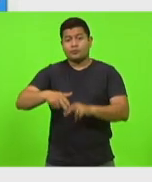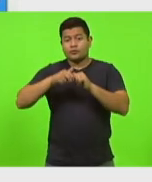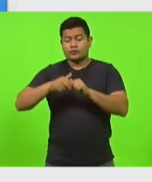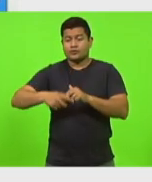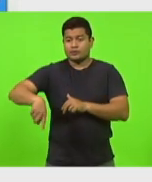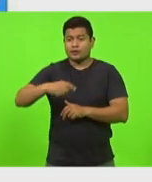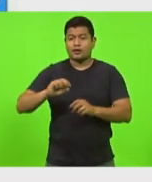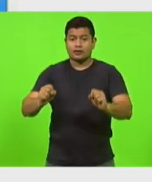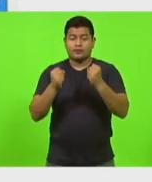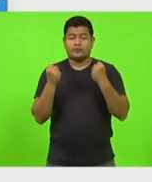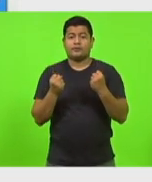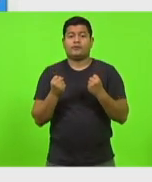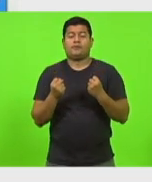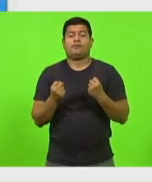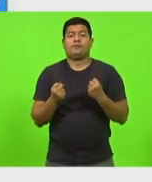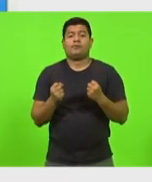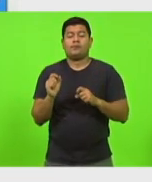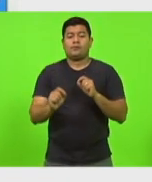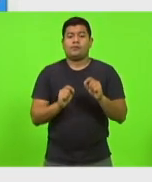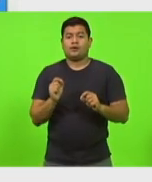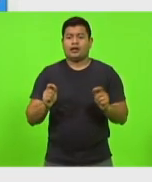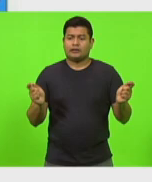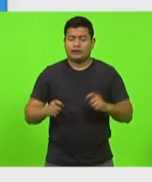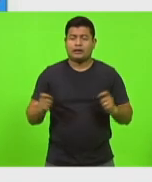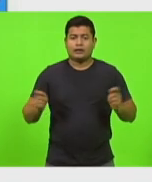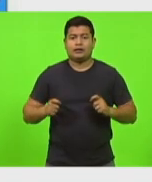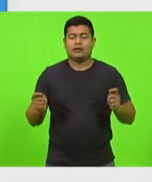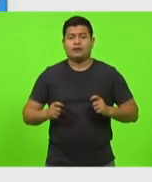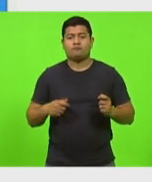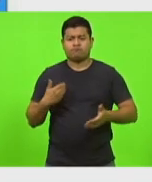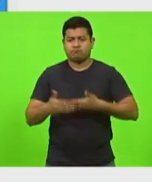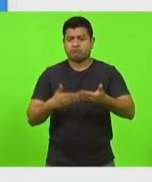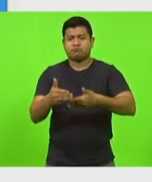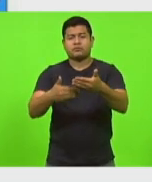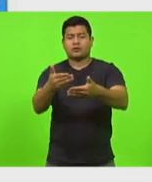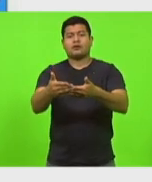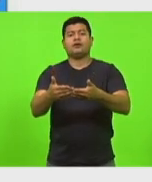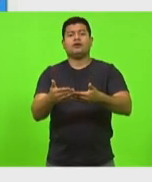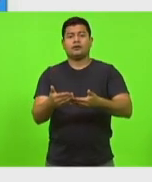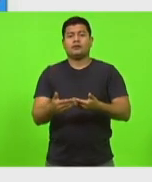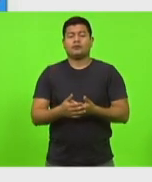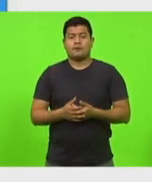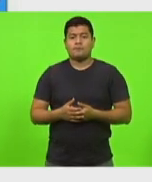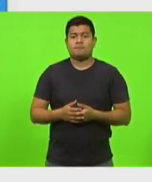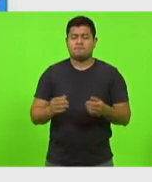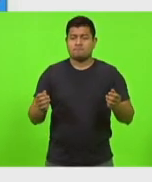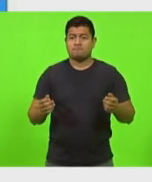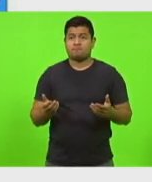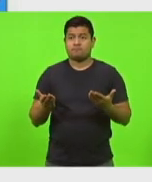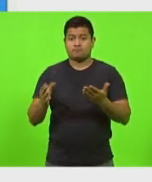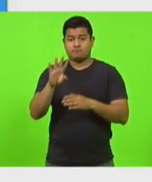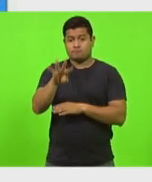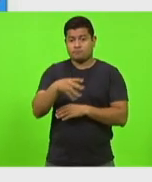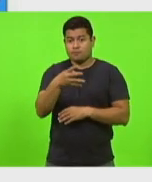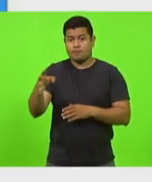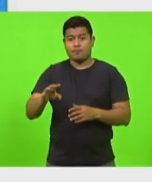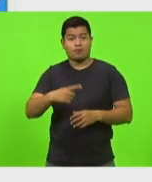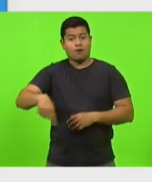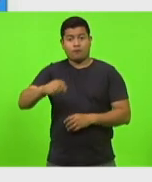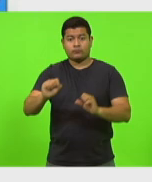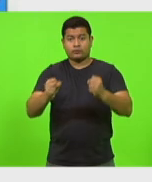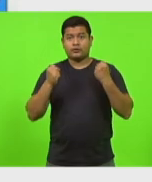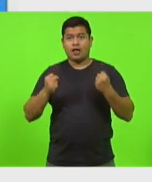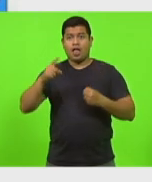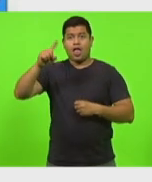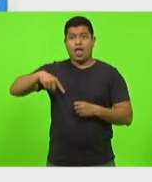defesa aqui, a defesa que é possível avançar mais, e a tabela que nós vamos defender é a